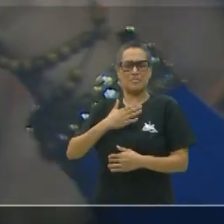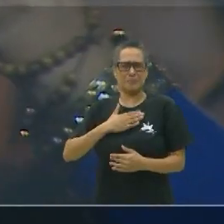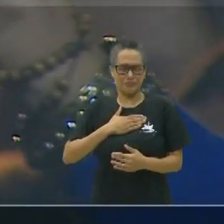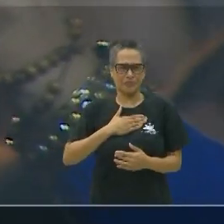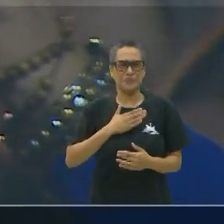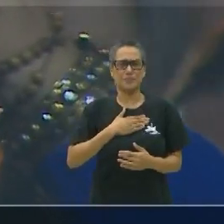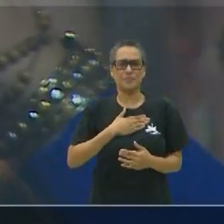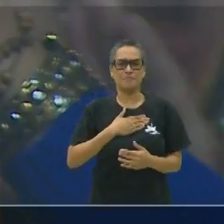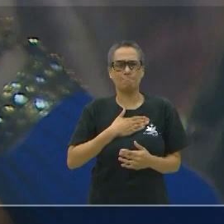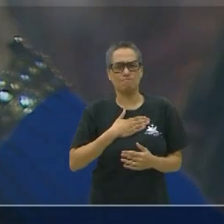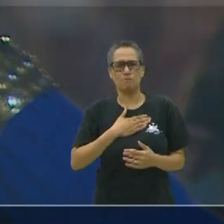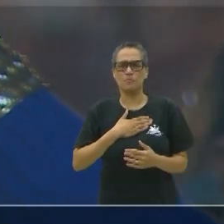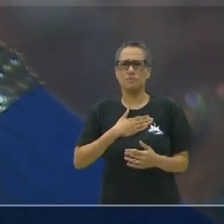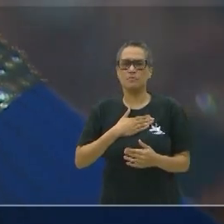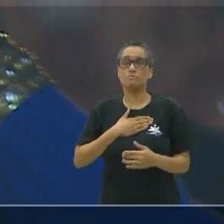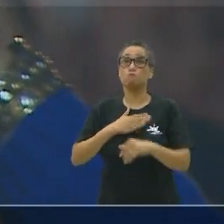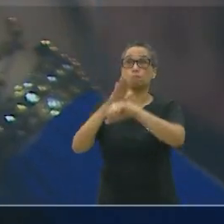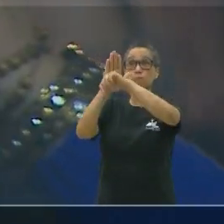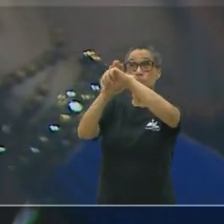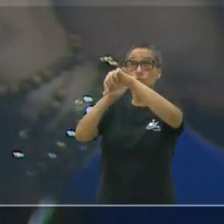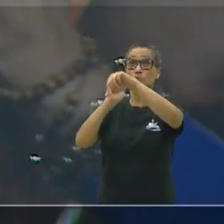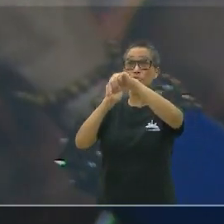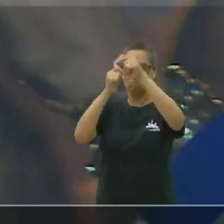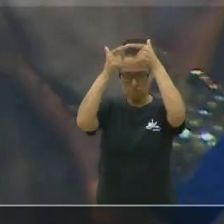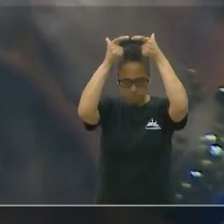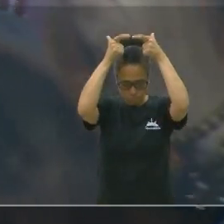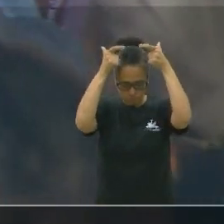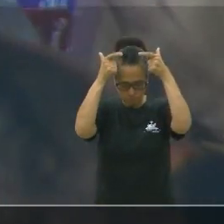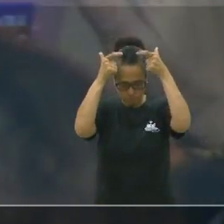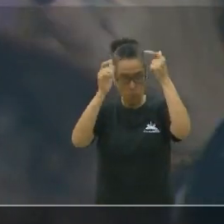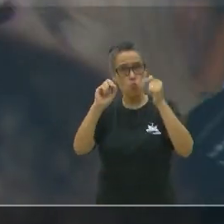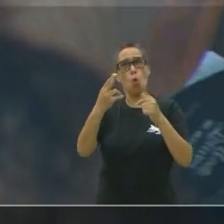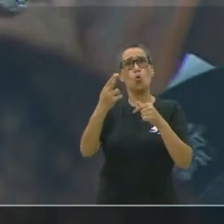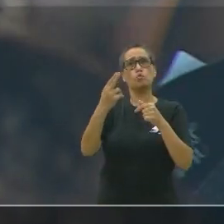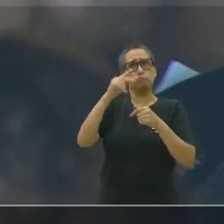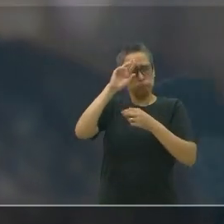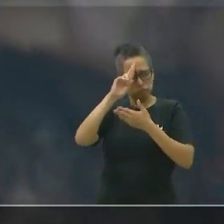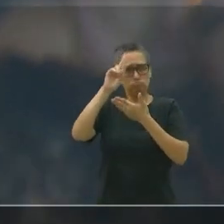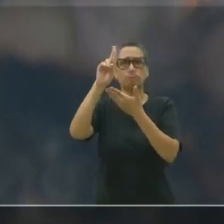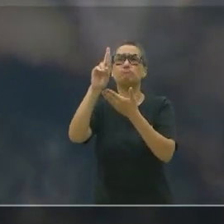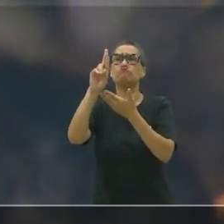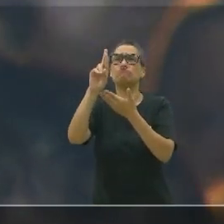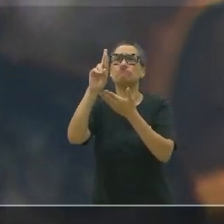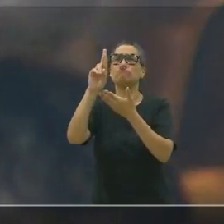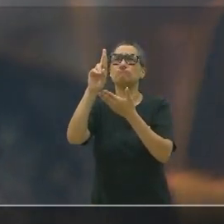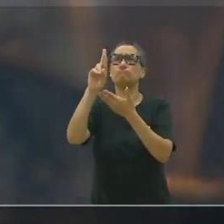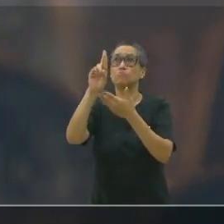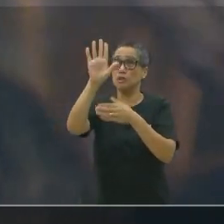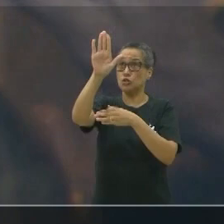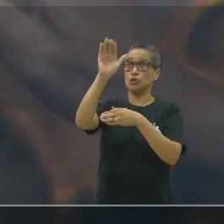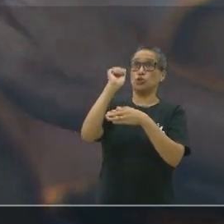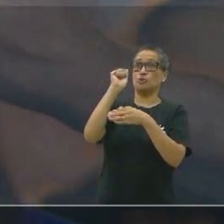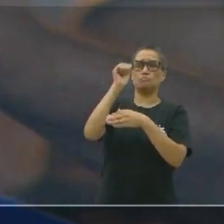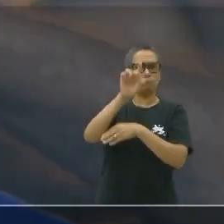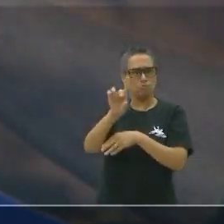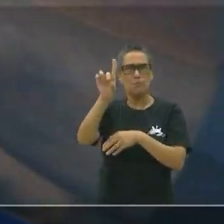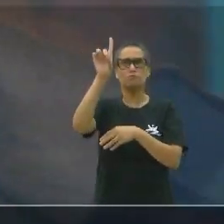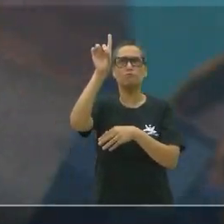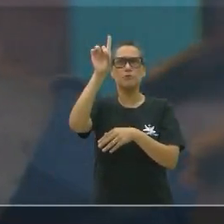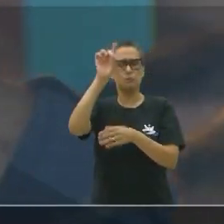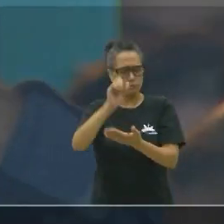amor, de meu amor. Te chamam de rei ou de senhor, te chamam de Deus e